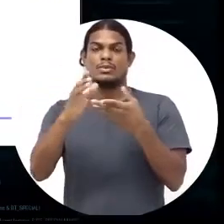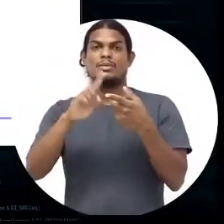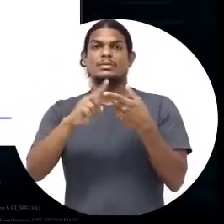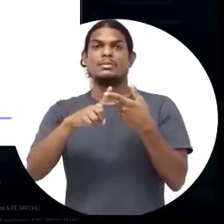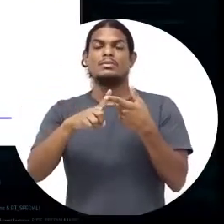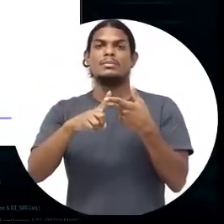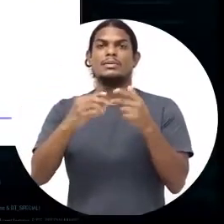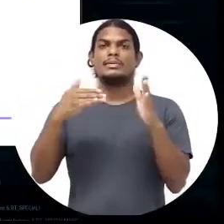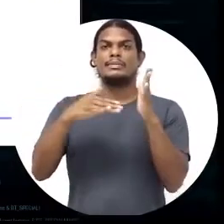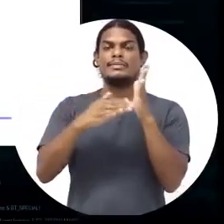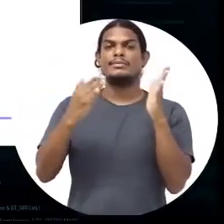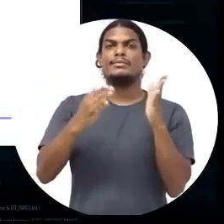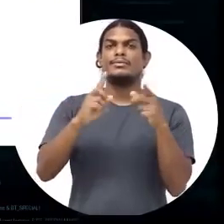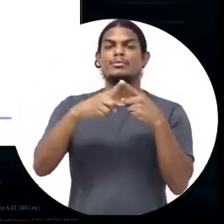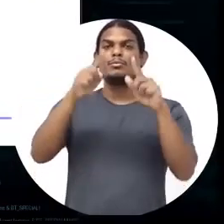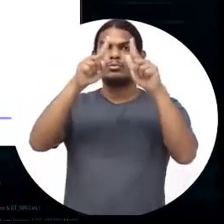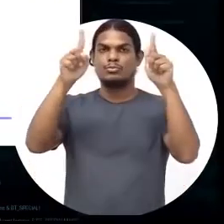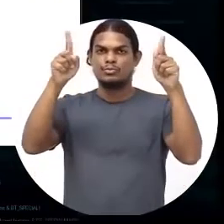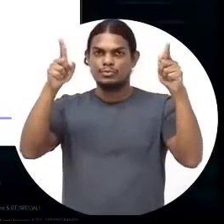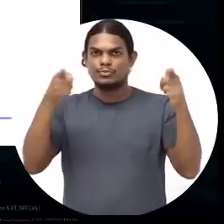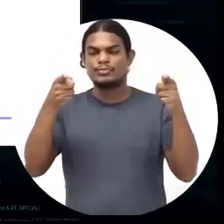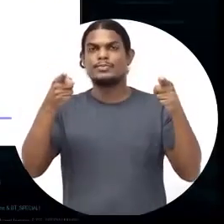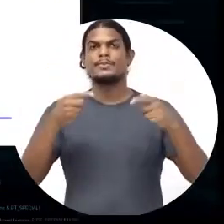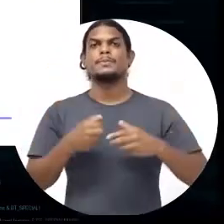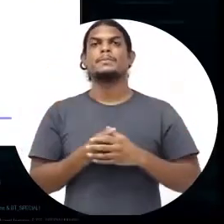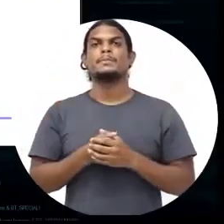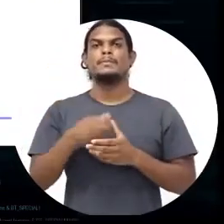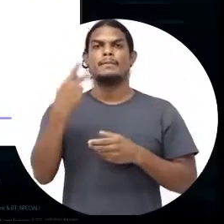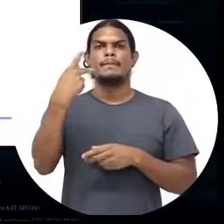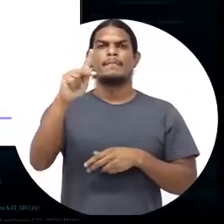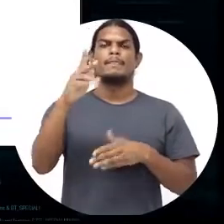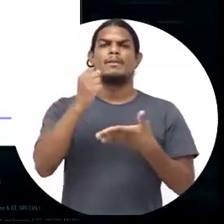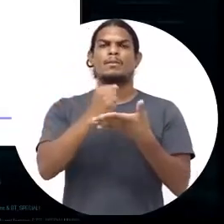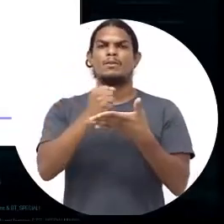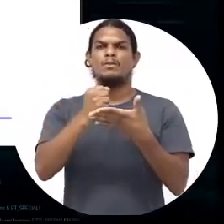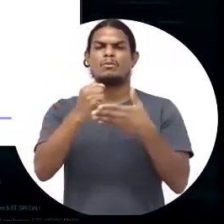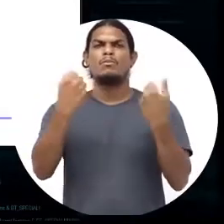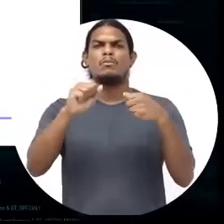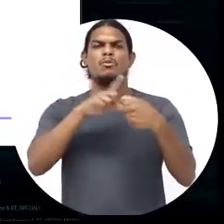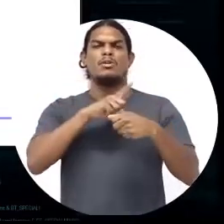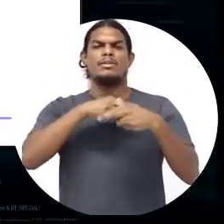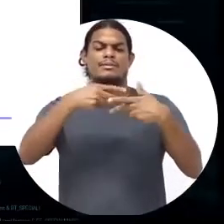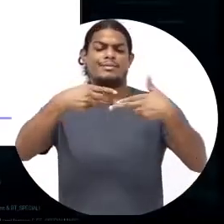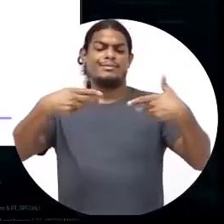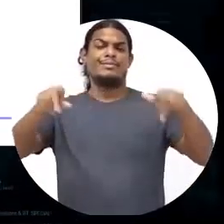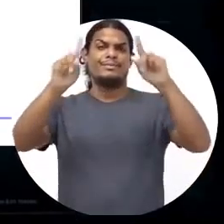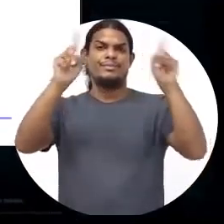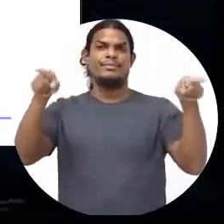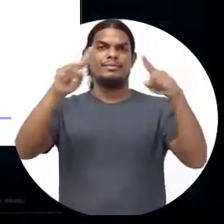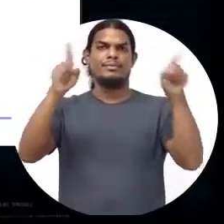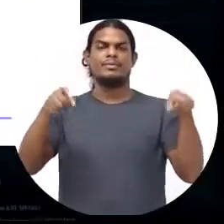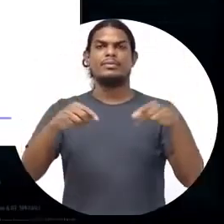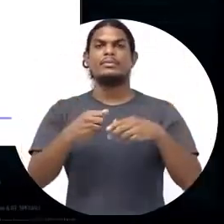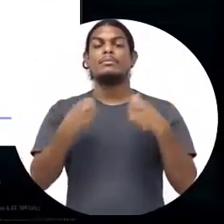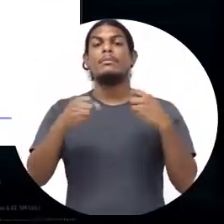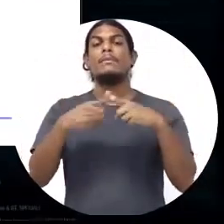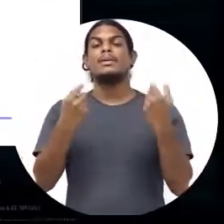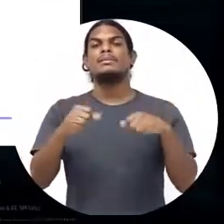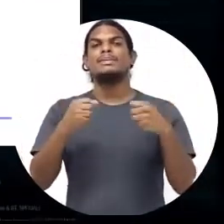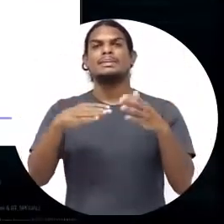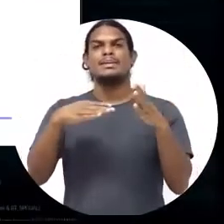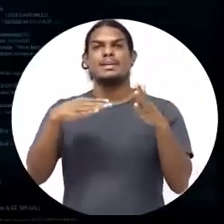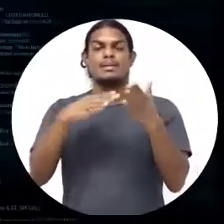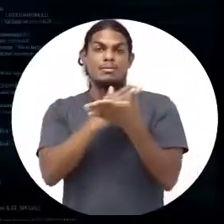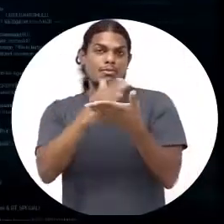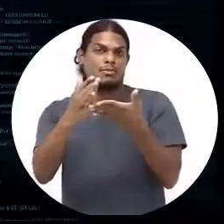ter um início e um fim, certo? E seu documento pode ter vários parágrafos, mas cada um deles precisa ter um início e um fim. E se